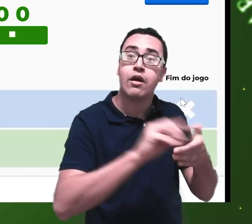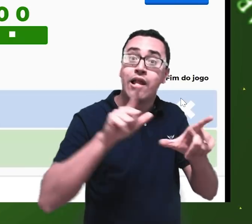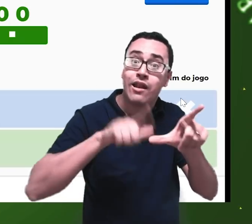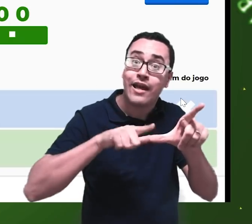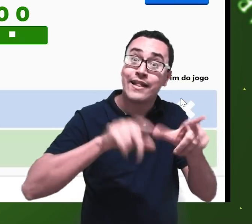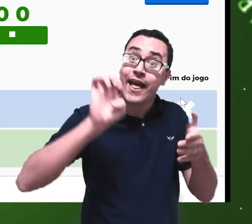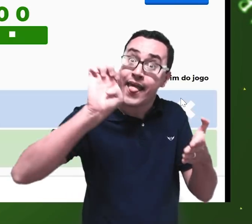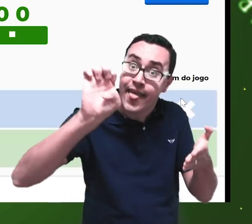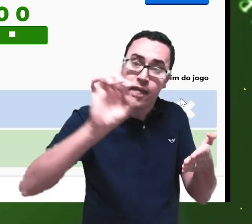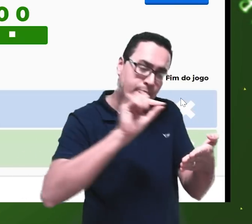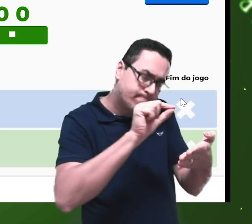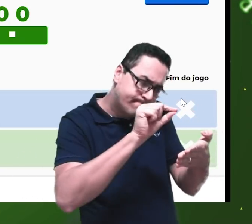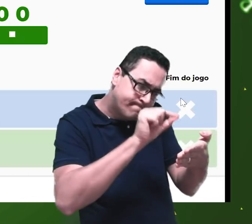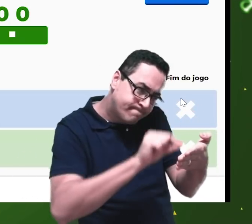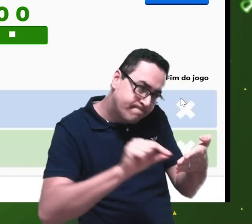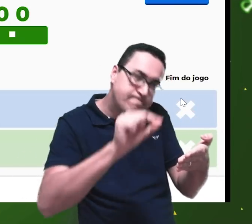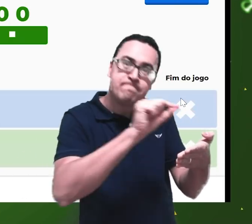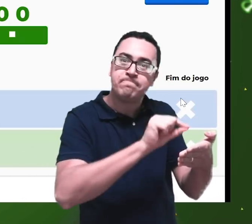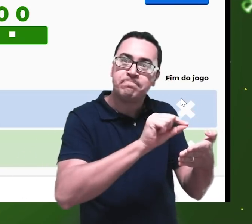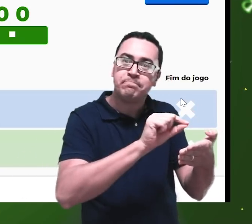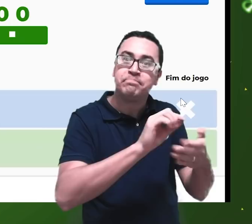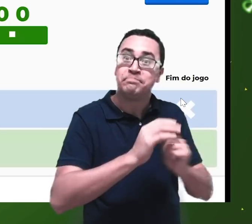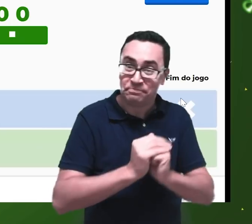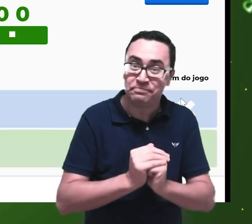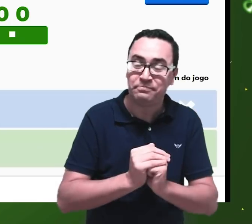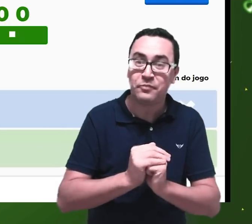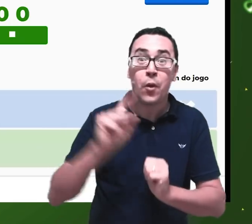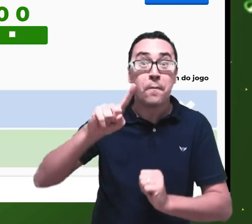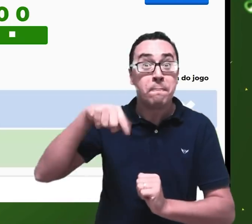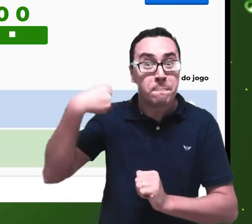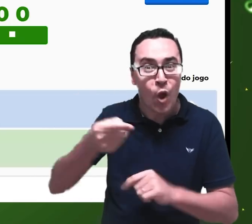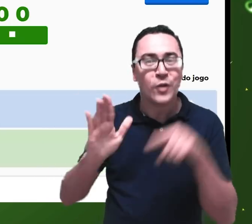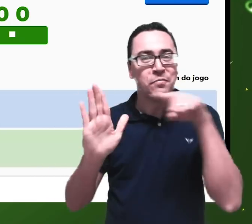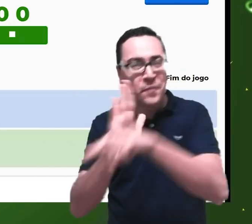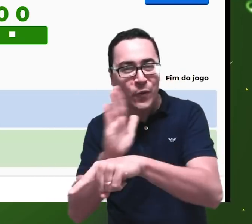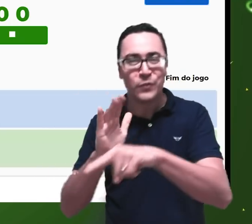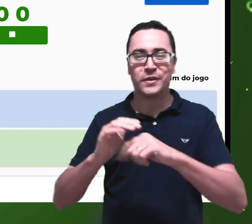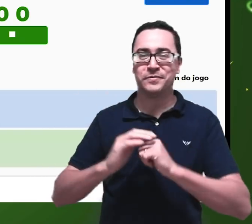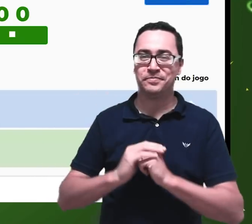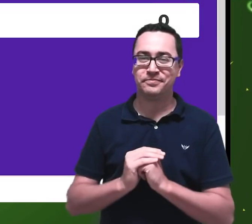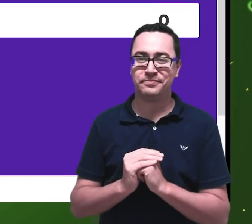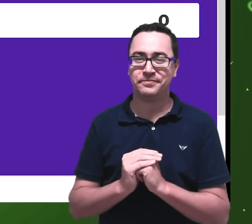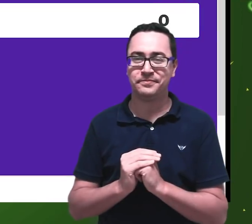E. Vamos lá? Então, próximo.